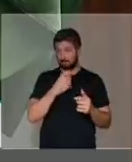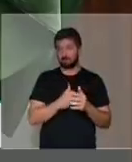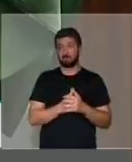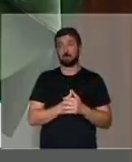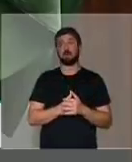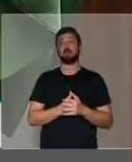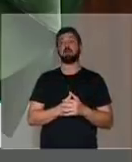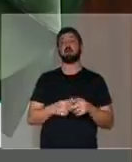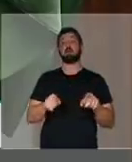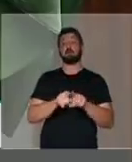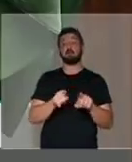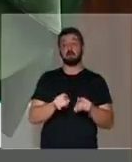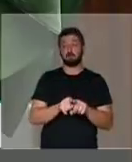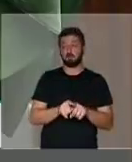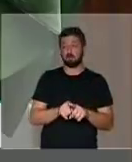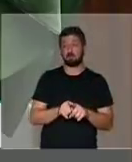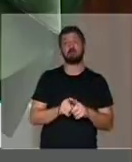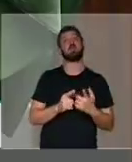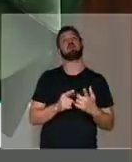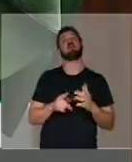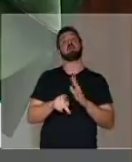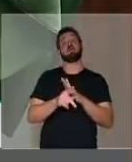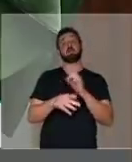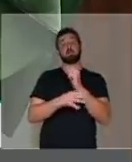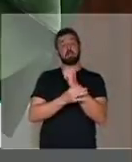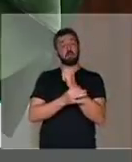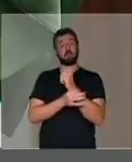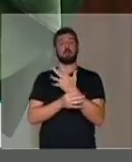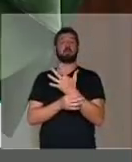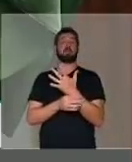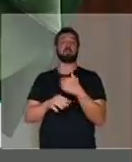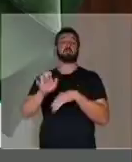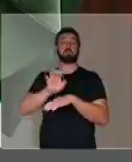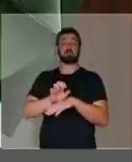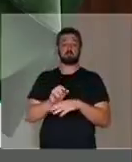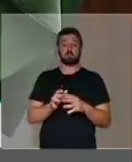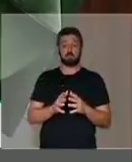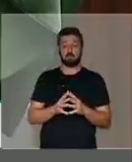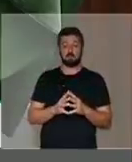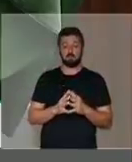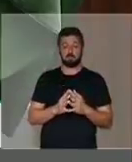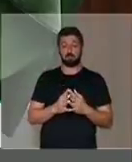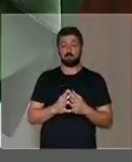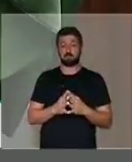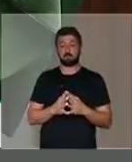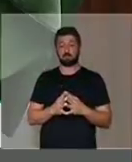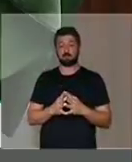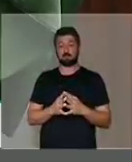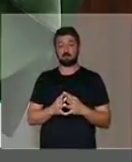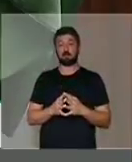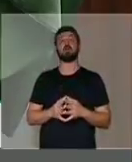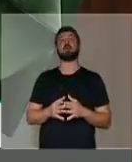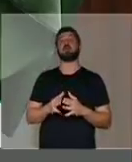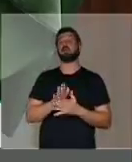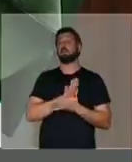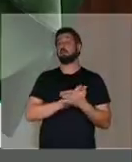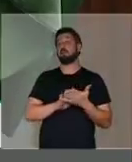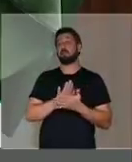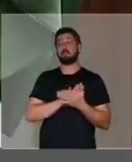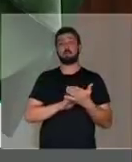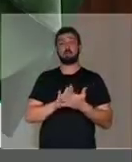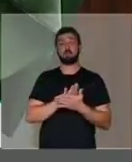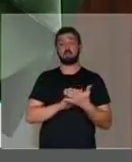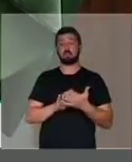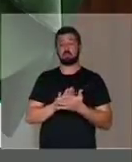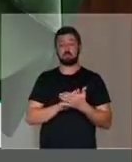conjunta entre as Forças Armadas e os órgãos de segurança pública do Estado. Ainda assim, nada disso se demonstrou